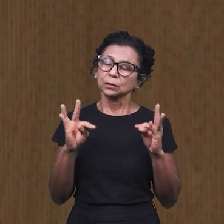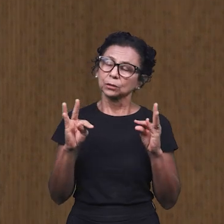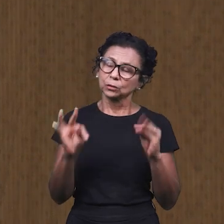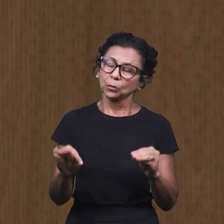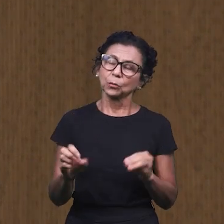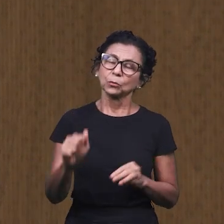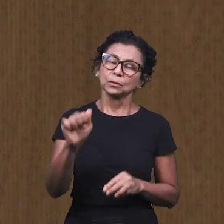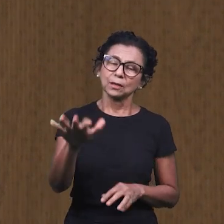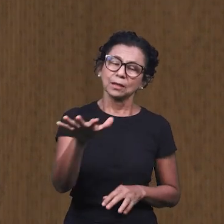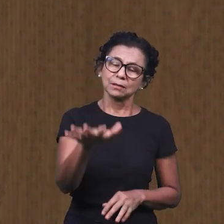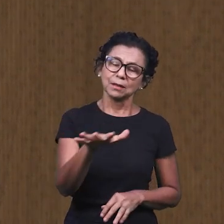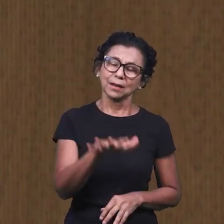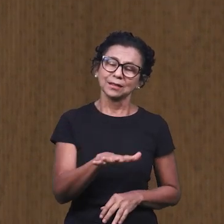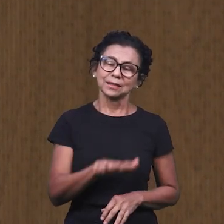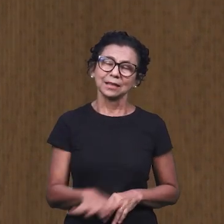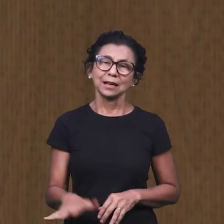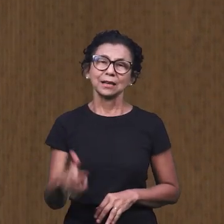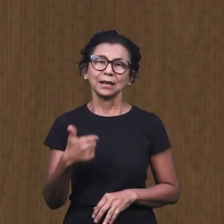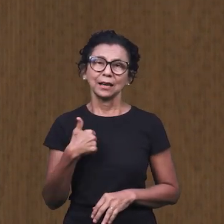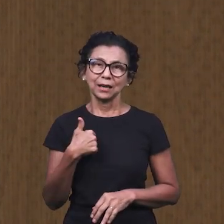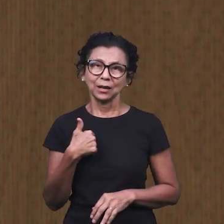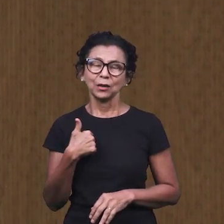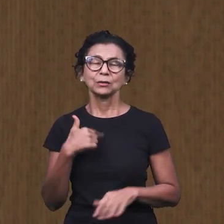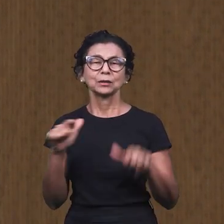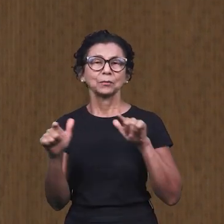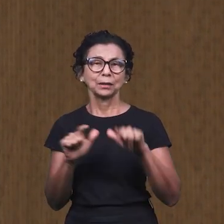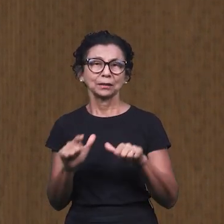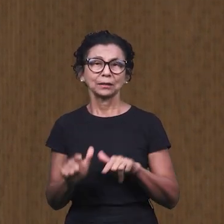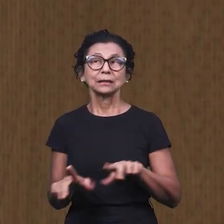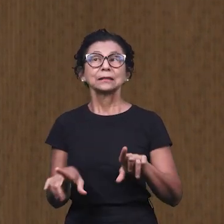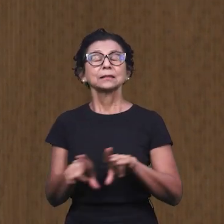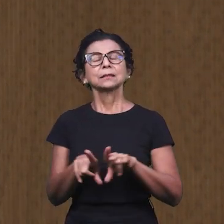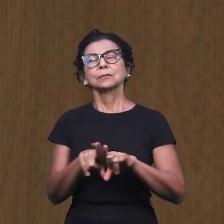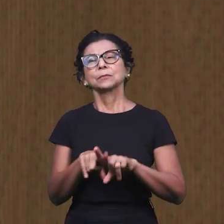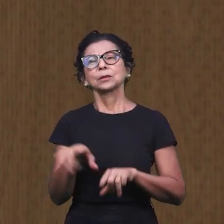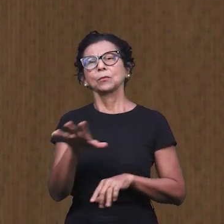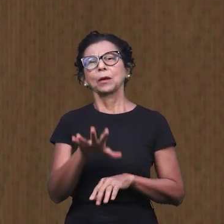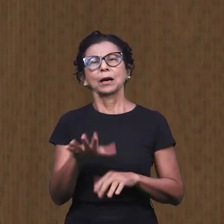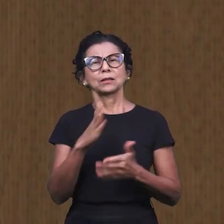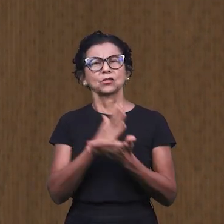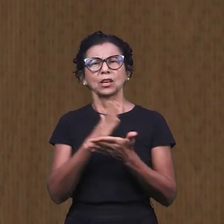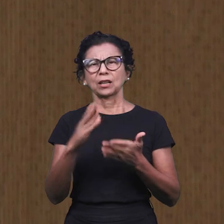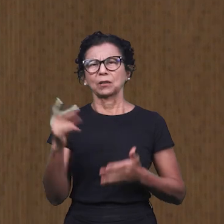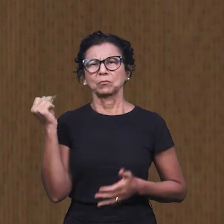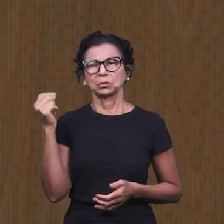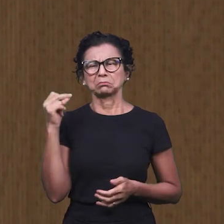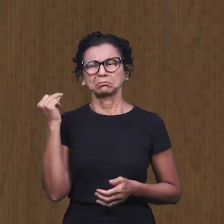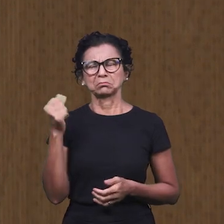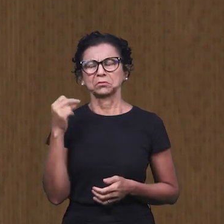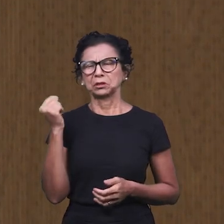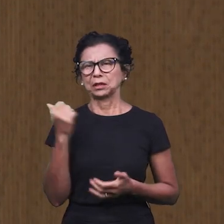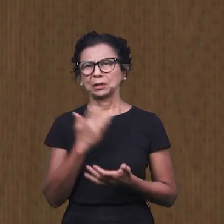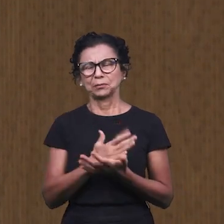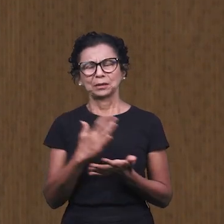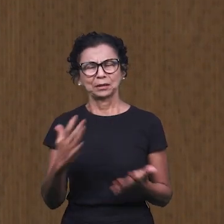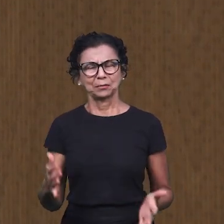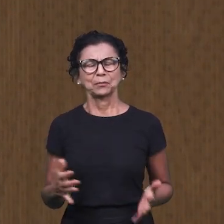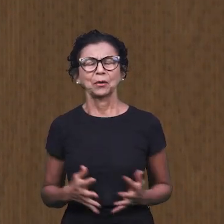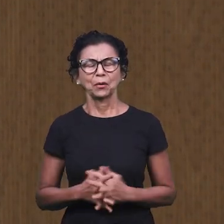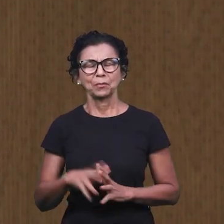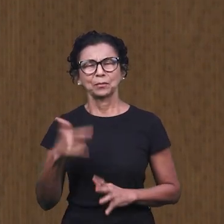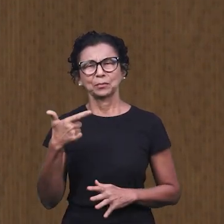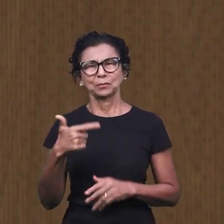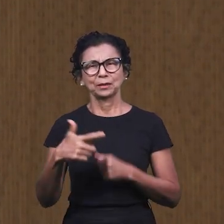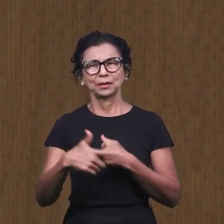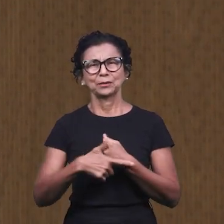dar uma explicação assim, de como funciona, tipo lá nós fazíamos, por exemplo, jogos de futebol.